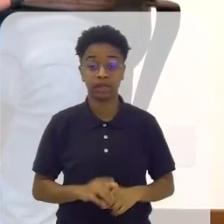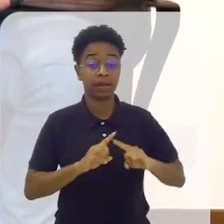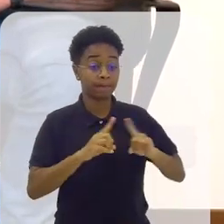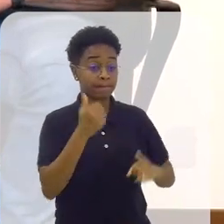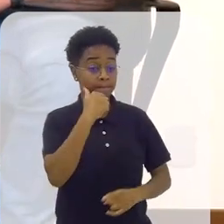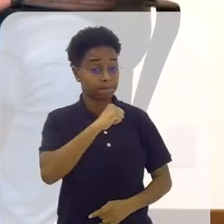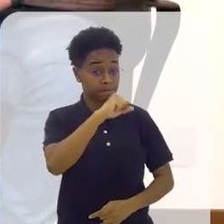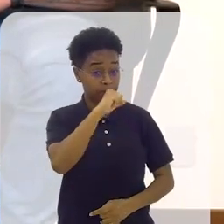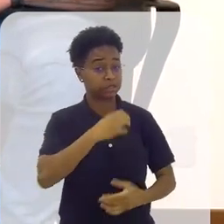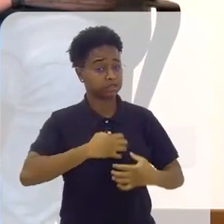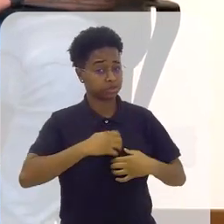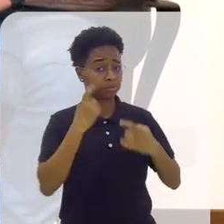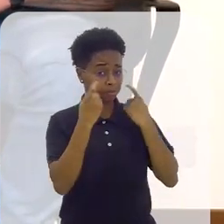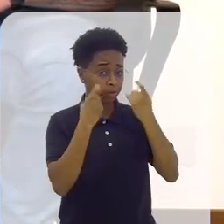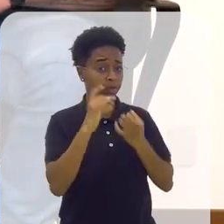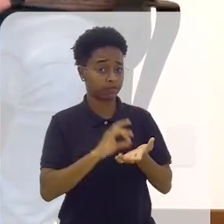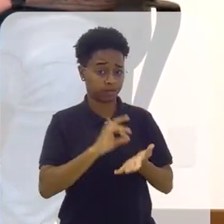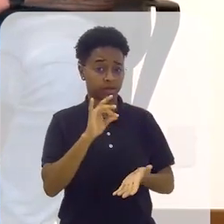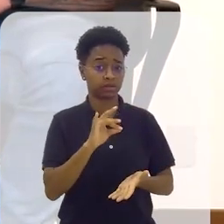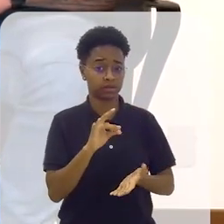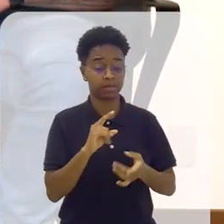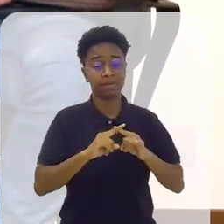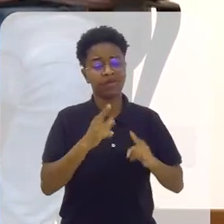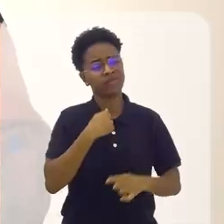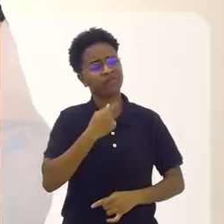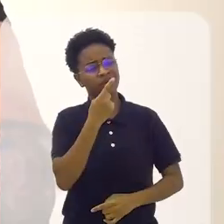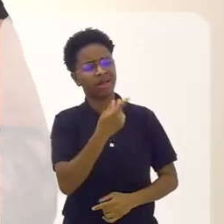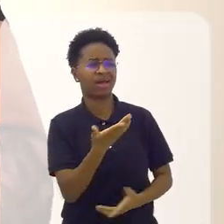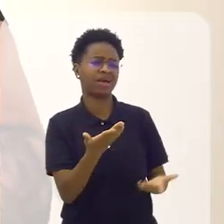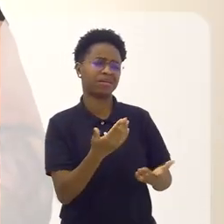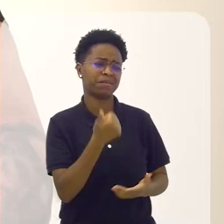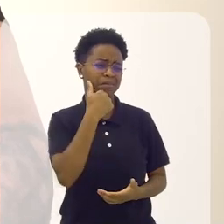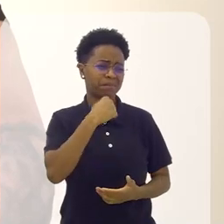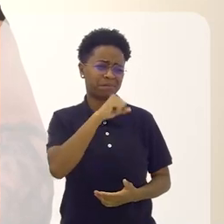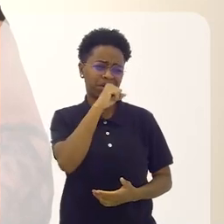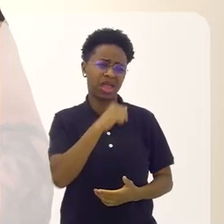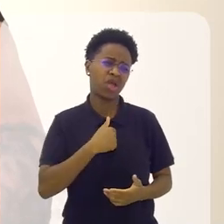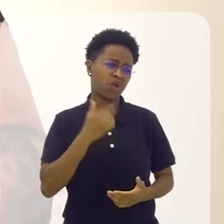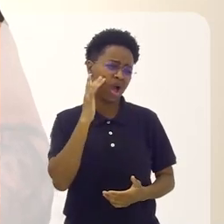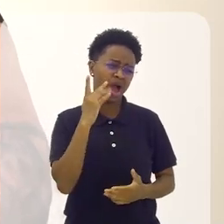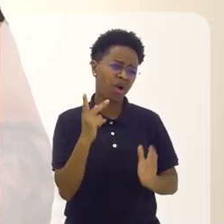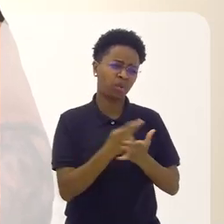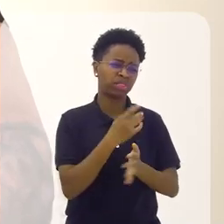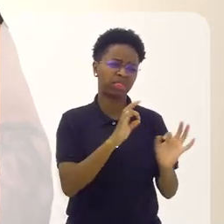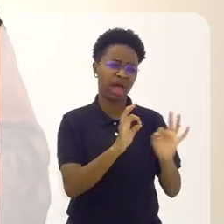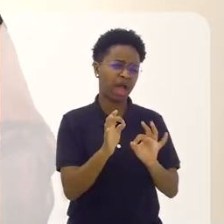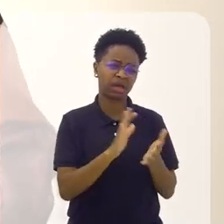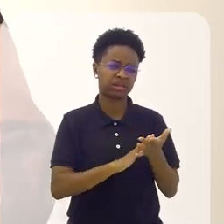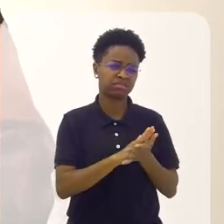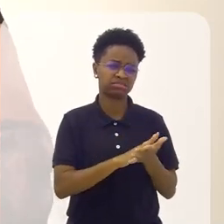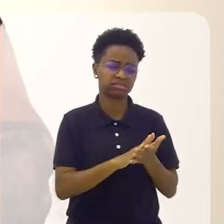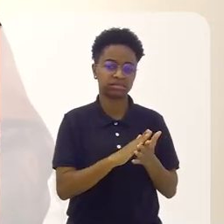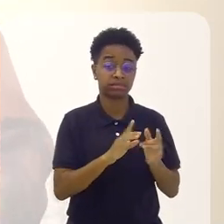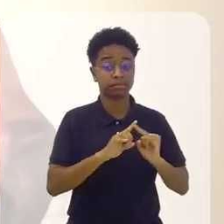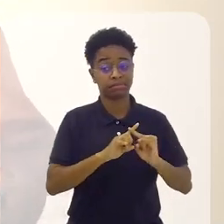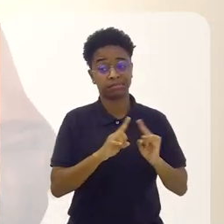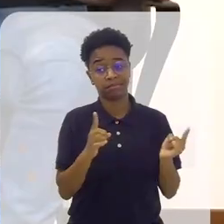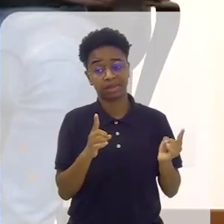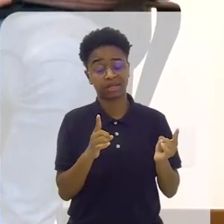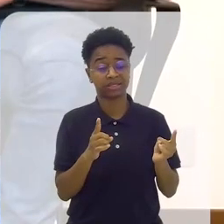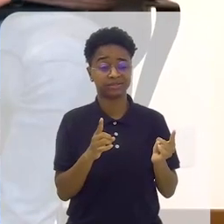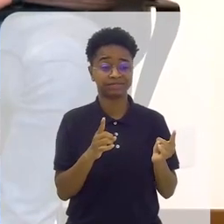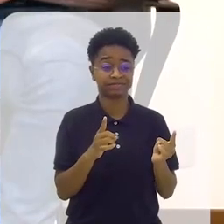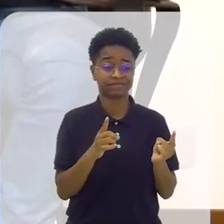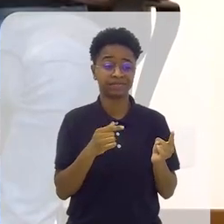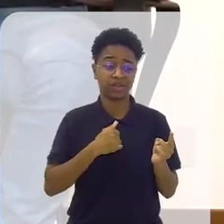Mas ela fica muito preocupada comigo. E eu falo, pô, mãe, eu acho que não vai acontecer nada, né? A gente sempre acha que não vai acontecer. Com